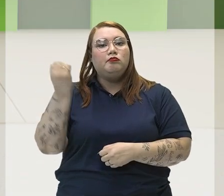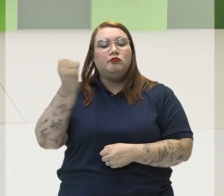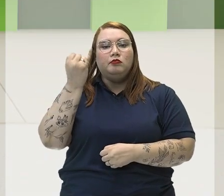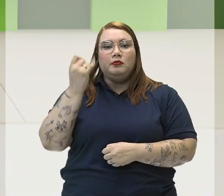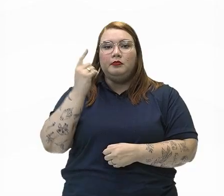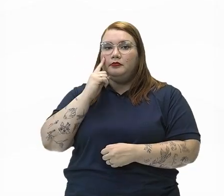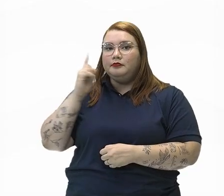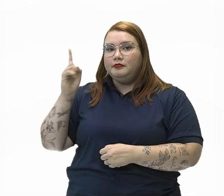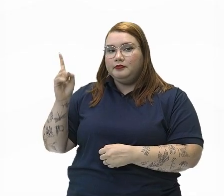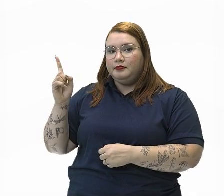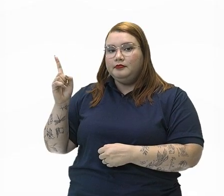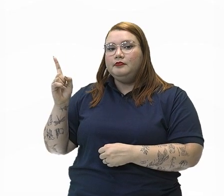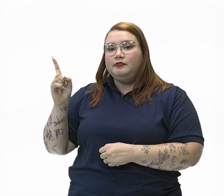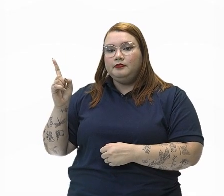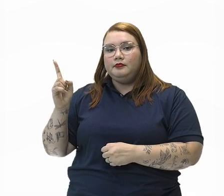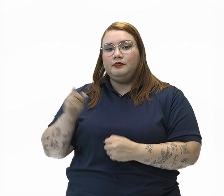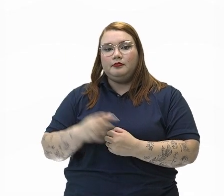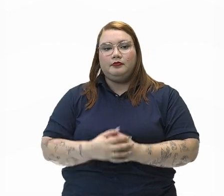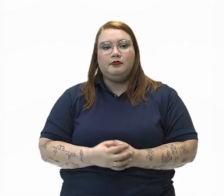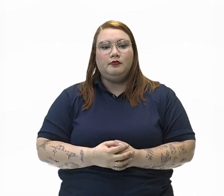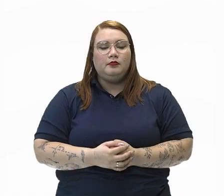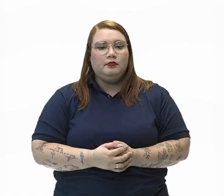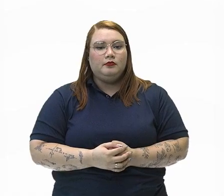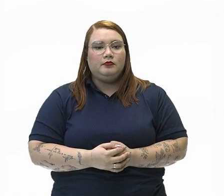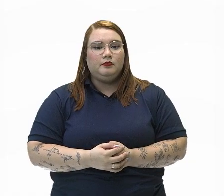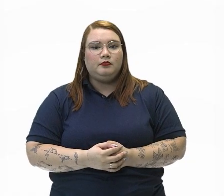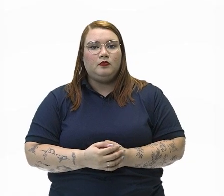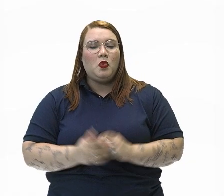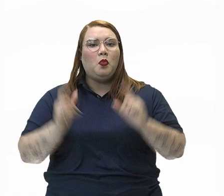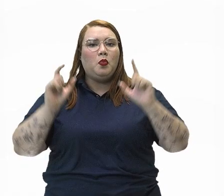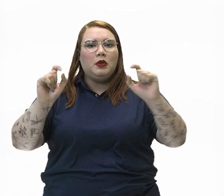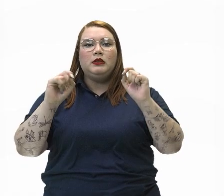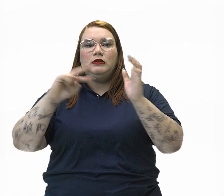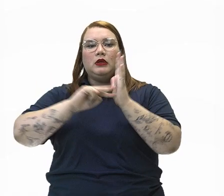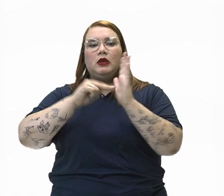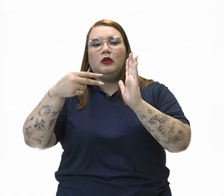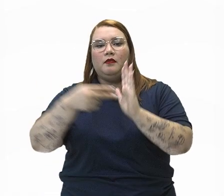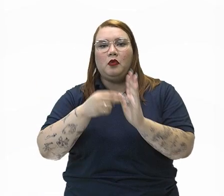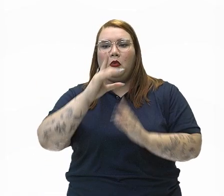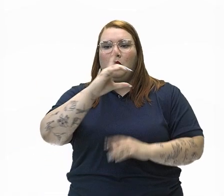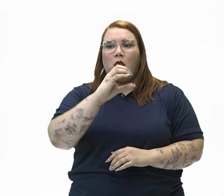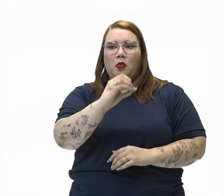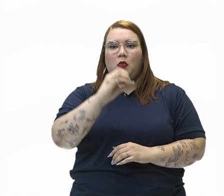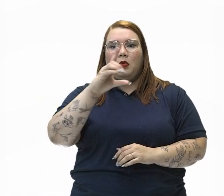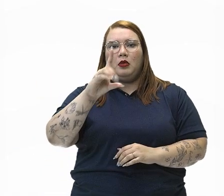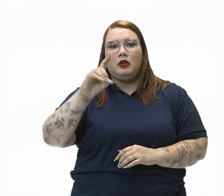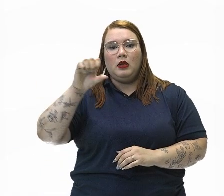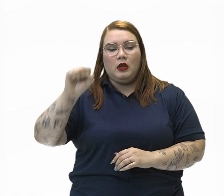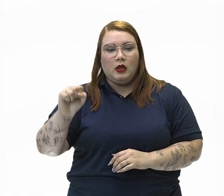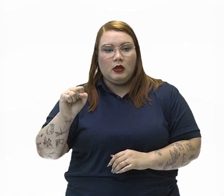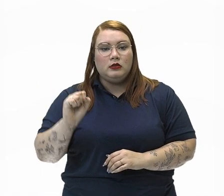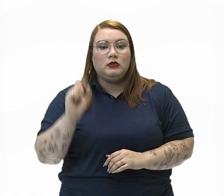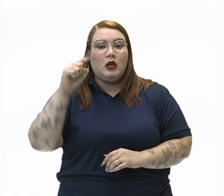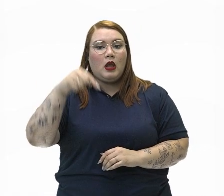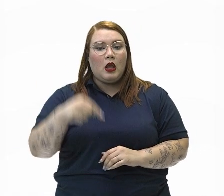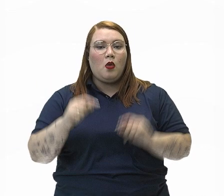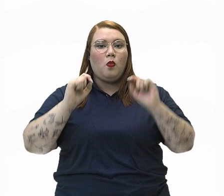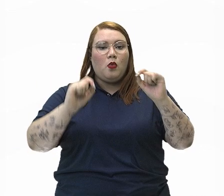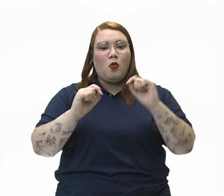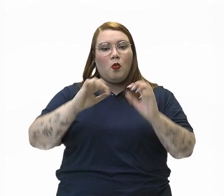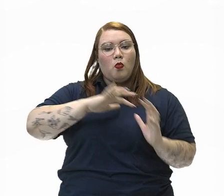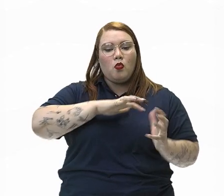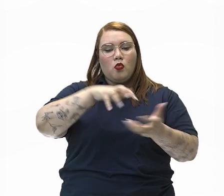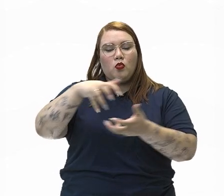importância. Olha só, Então, o que são os ODS? São um apelo global